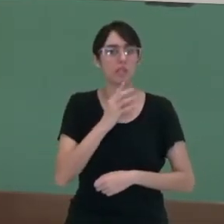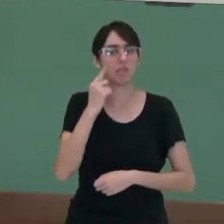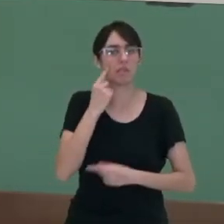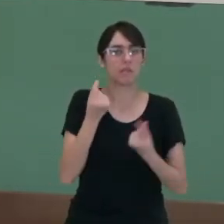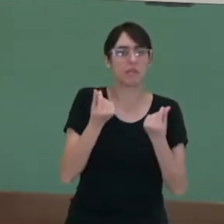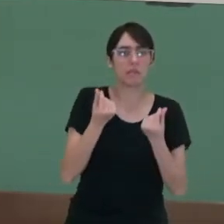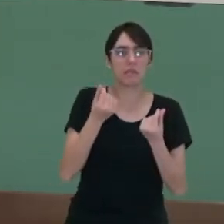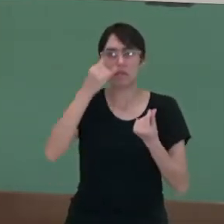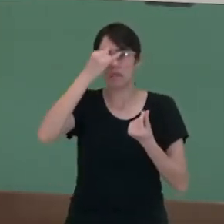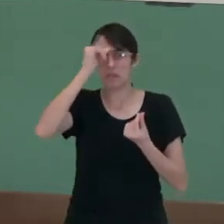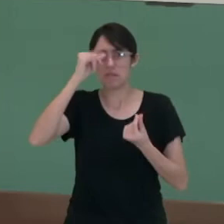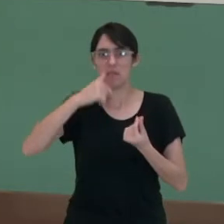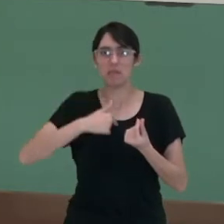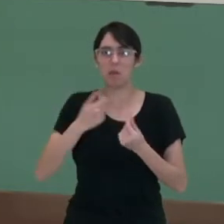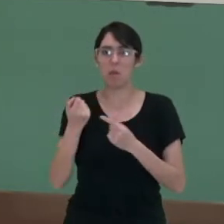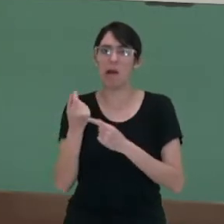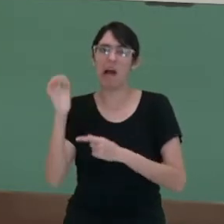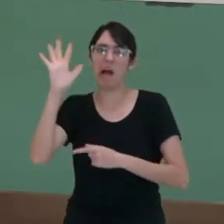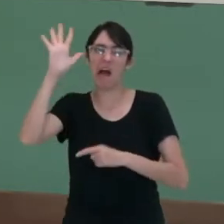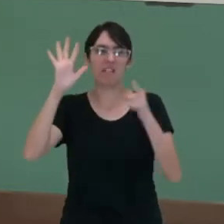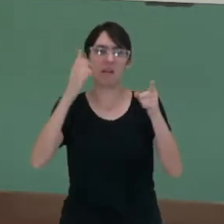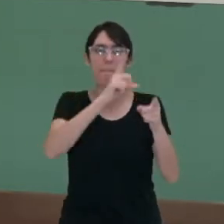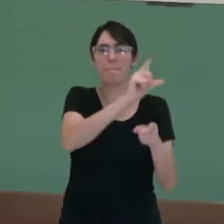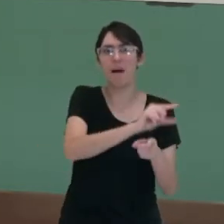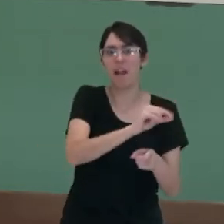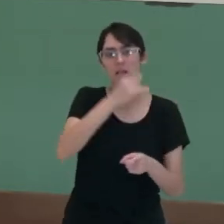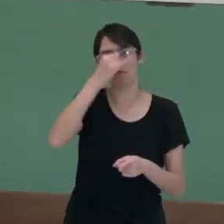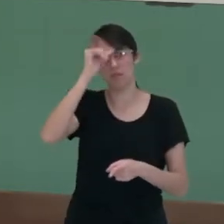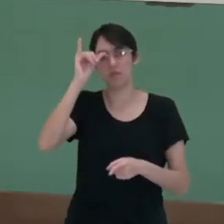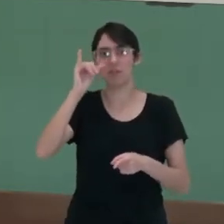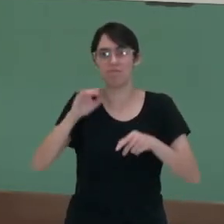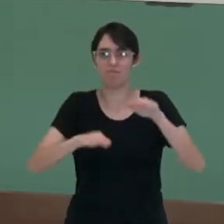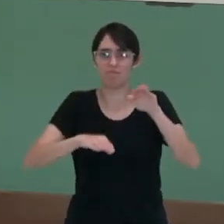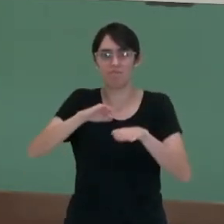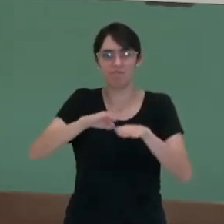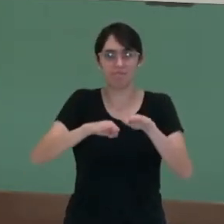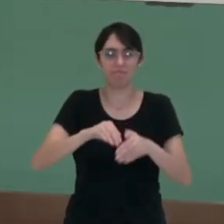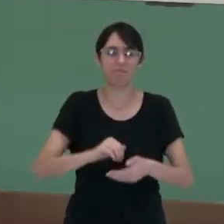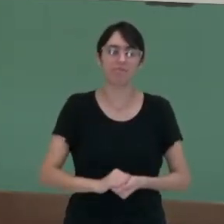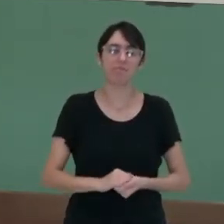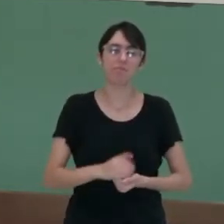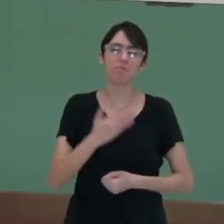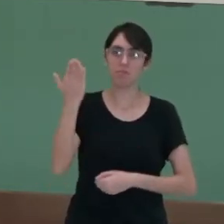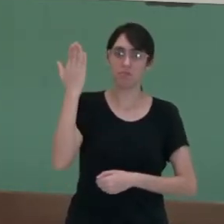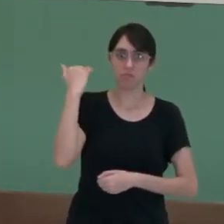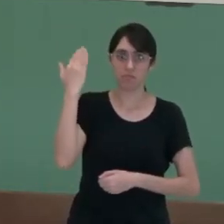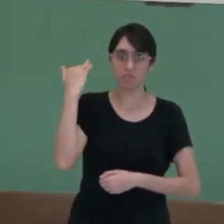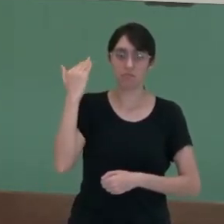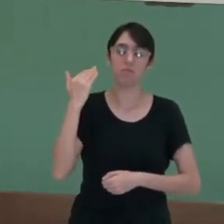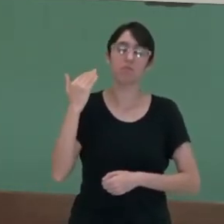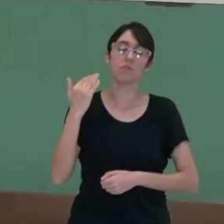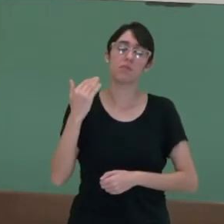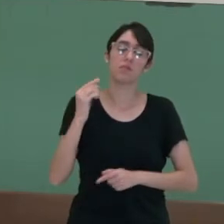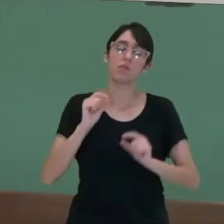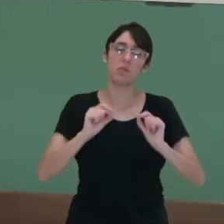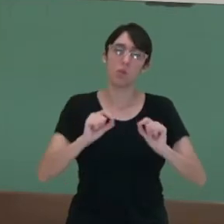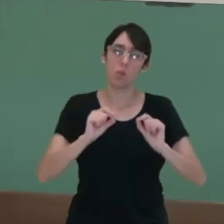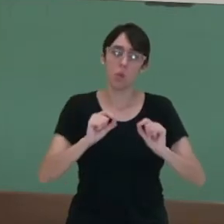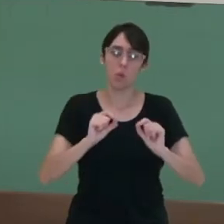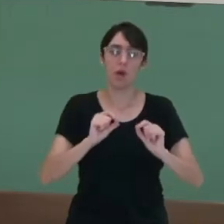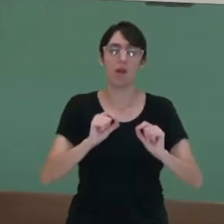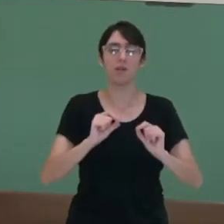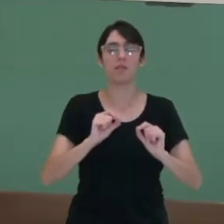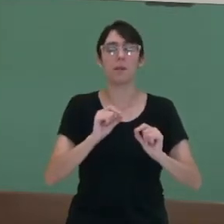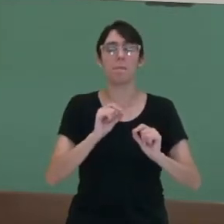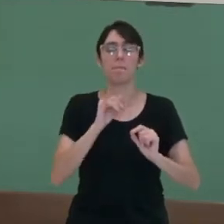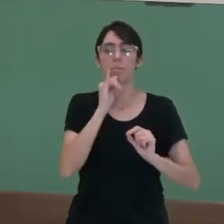perder clientela. Antigamente, para fazer esse tipo de custo, você tinha que fazer, e hoje em dia a gente sabe, né? Hoje